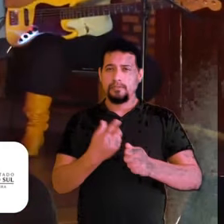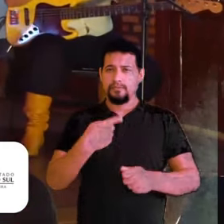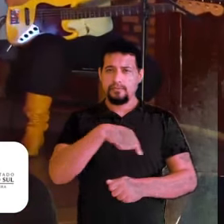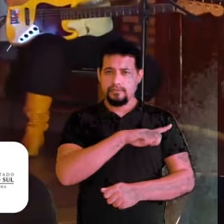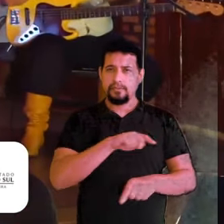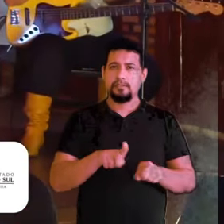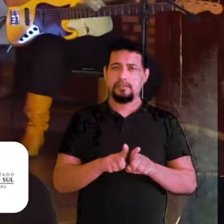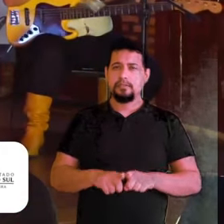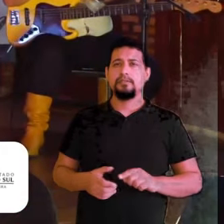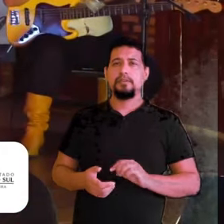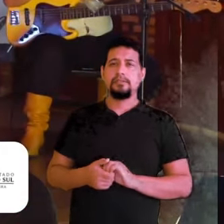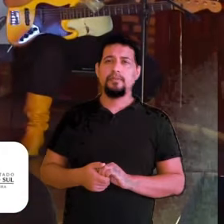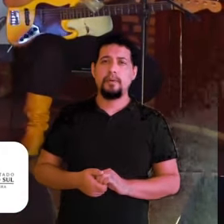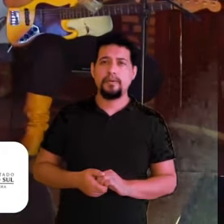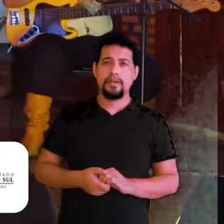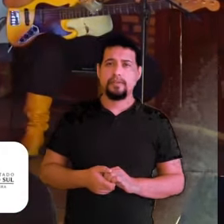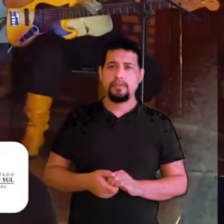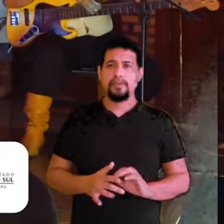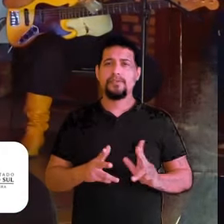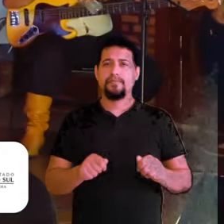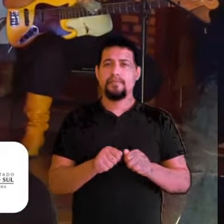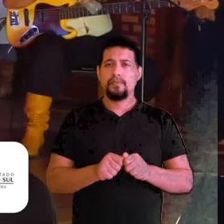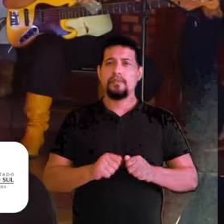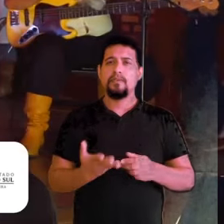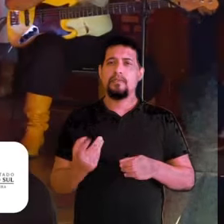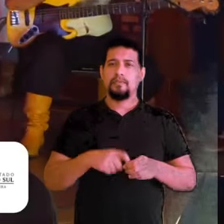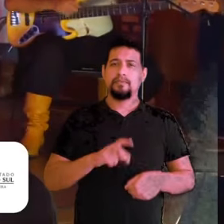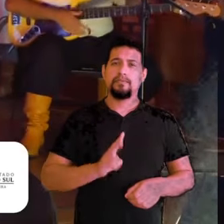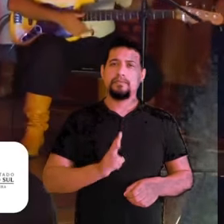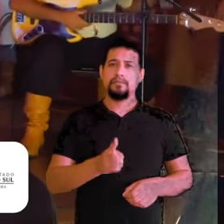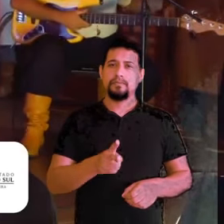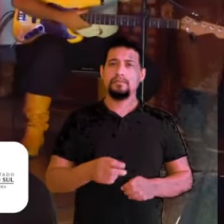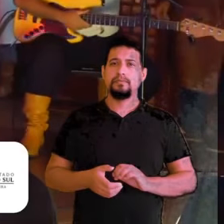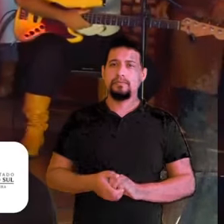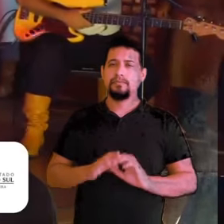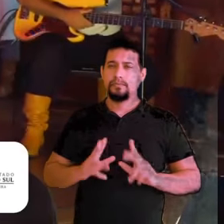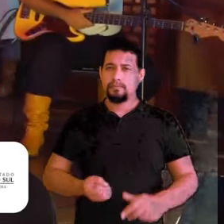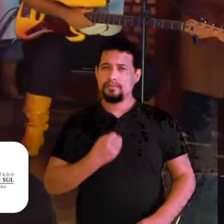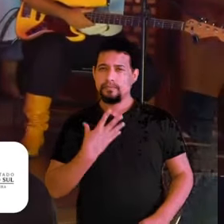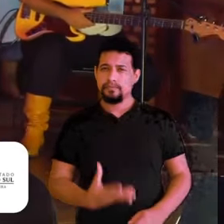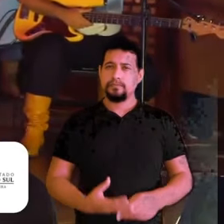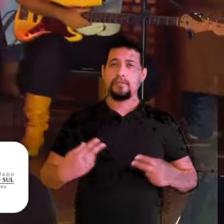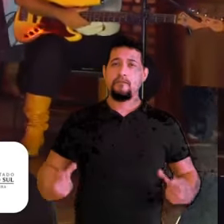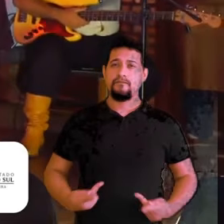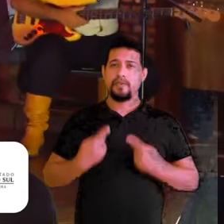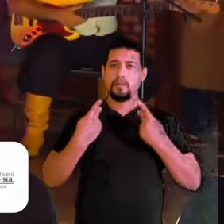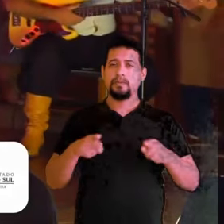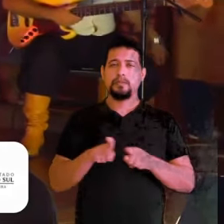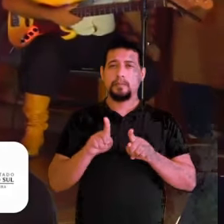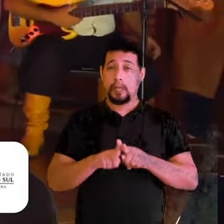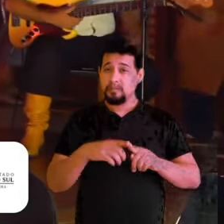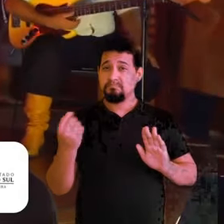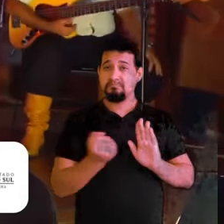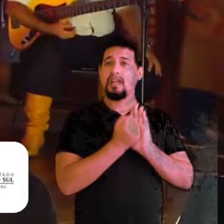que passaram por essa banda, que deixaram o seu legado, sua história. E o Canhoto retorna mais uma vez para continuar essa história belíssima, agregar valor